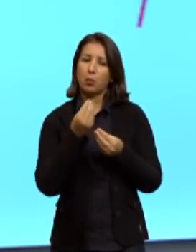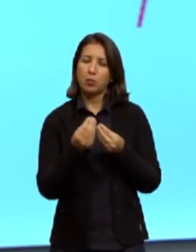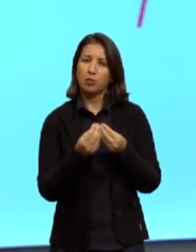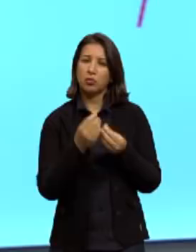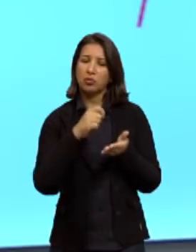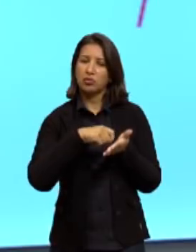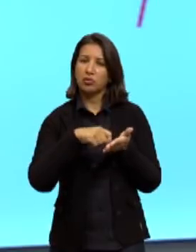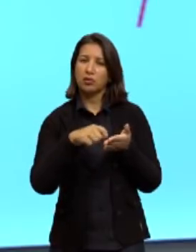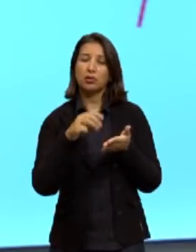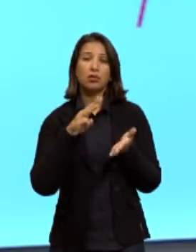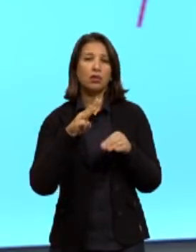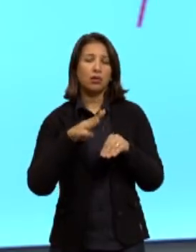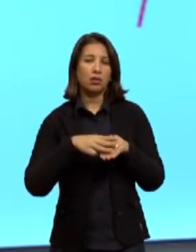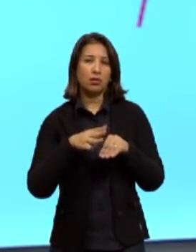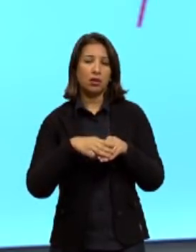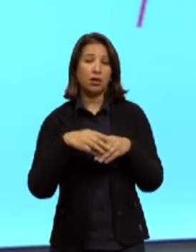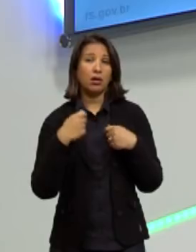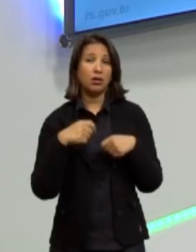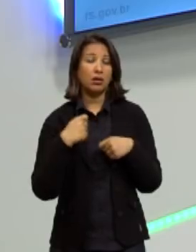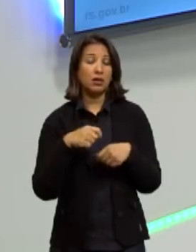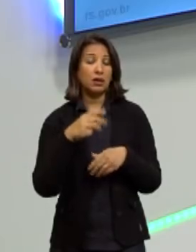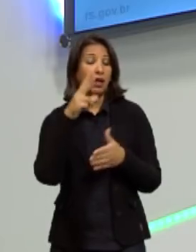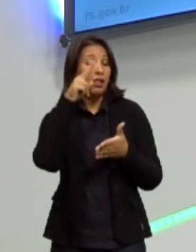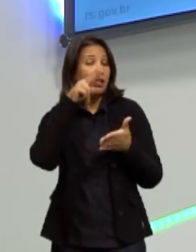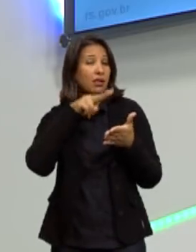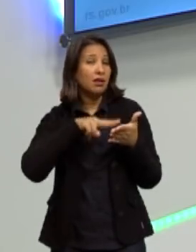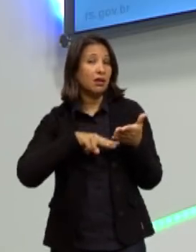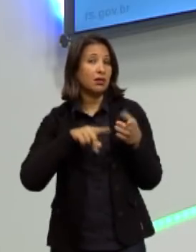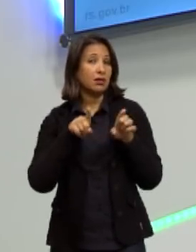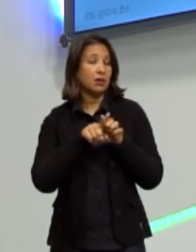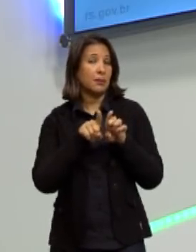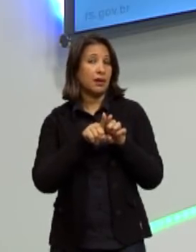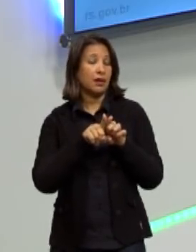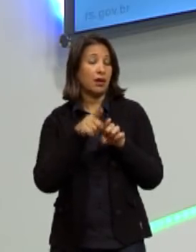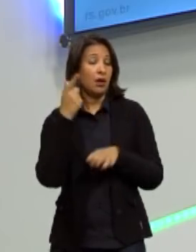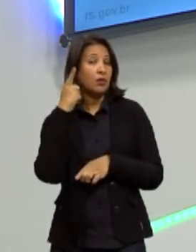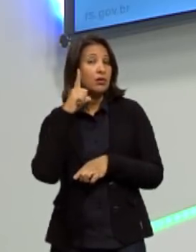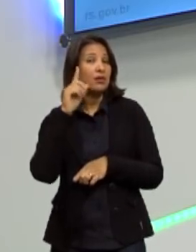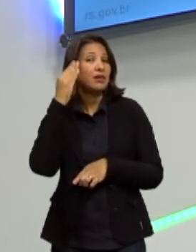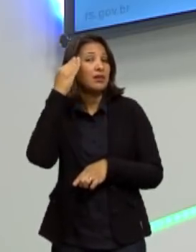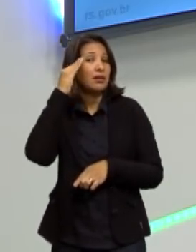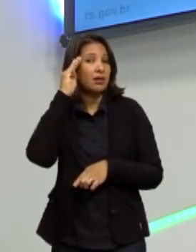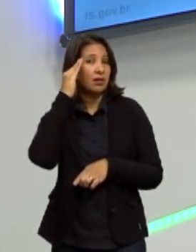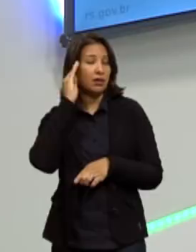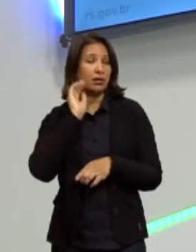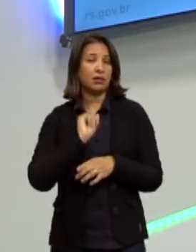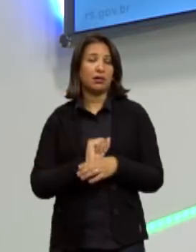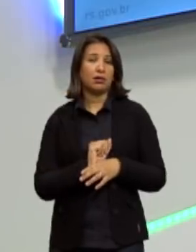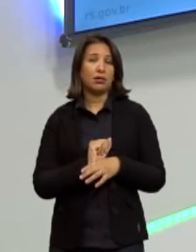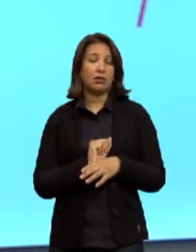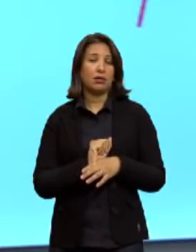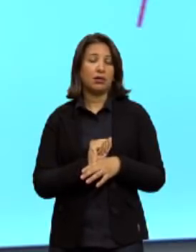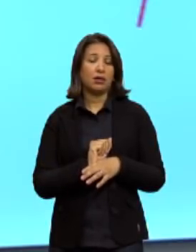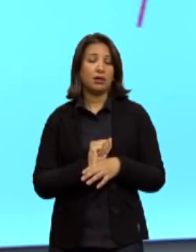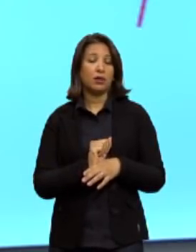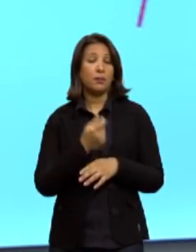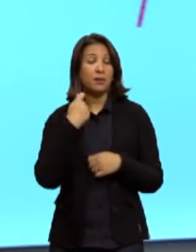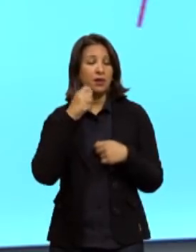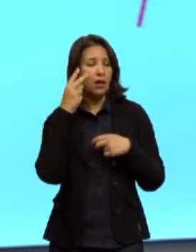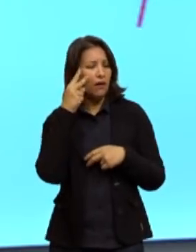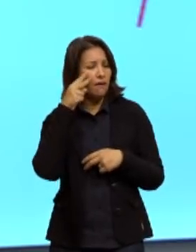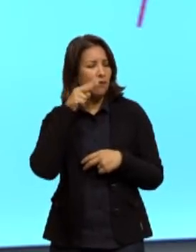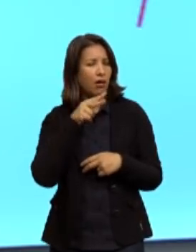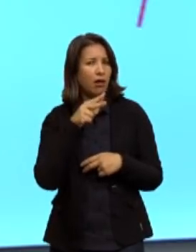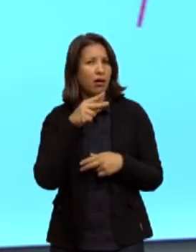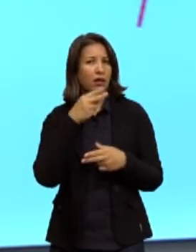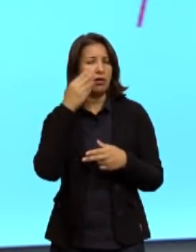a gente escreve essa matemática a gente tem que conseguir ler porque aí sim eu entendo então eu o funk